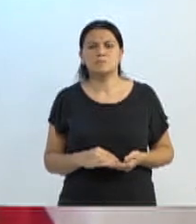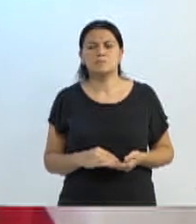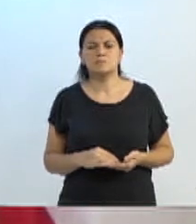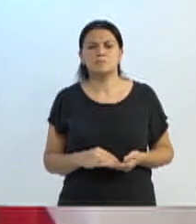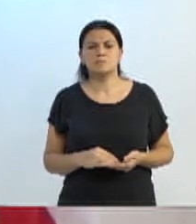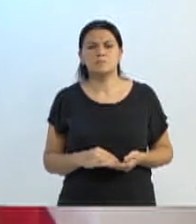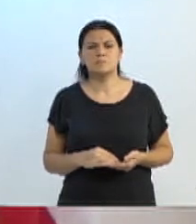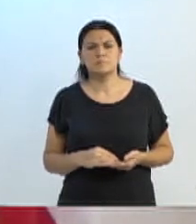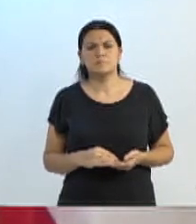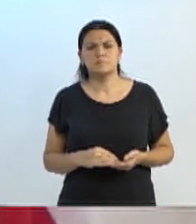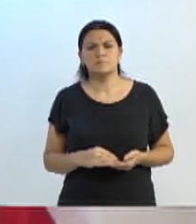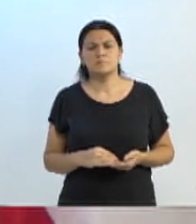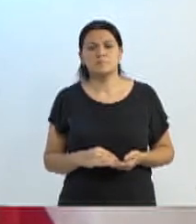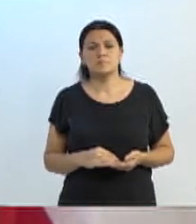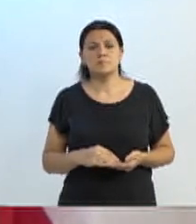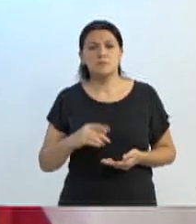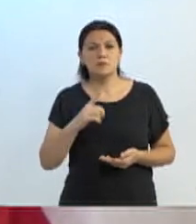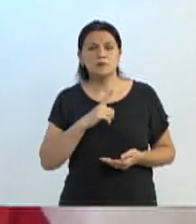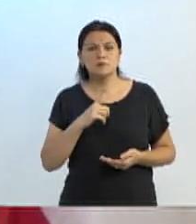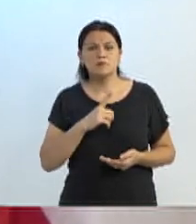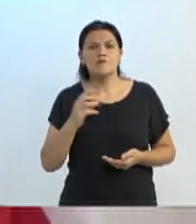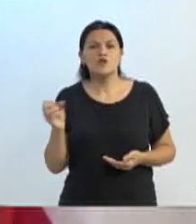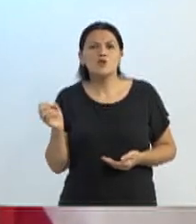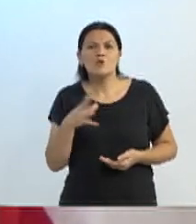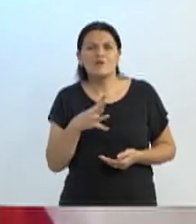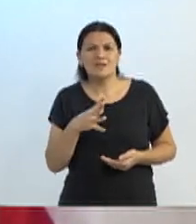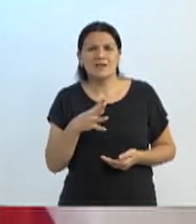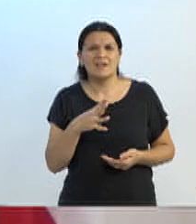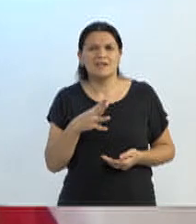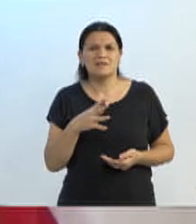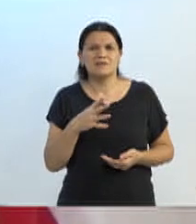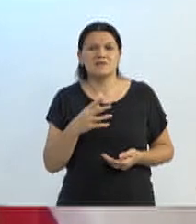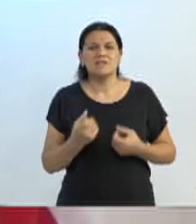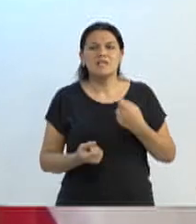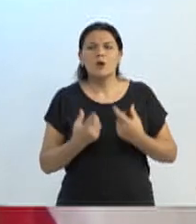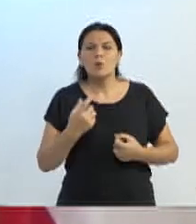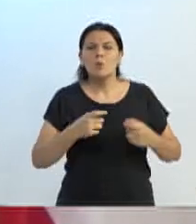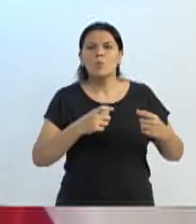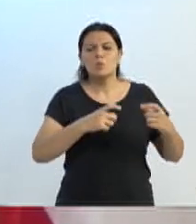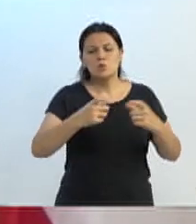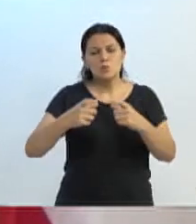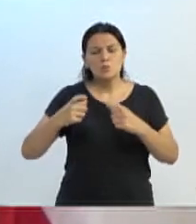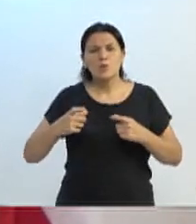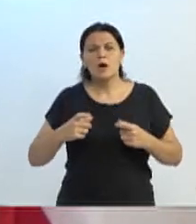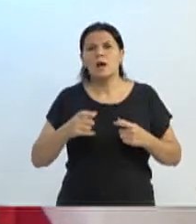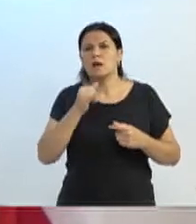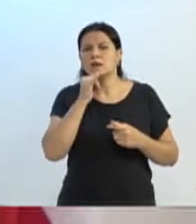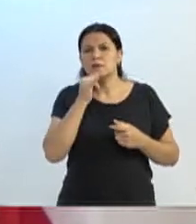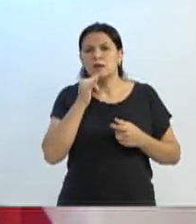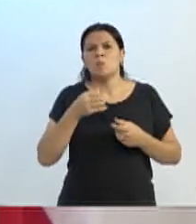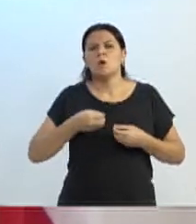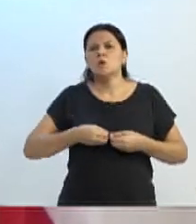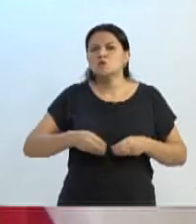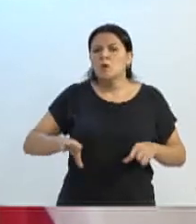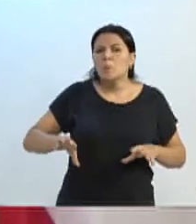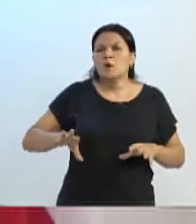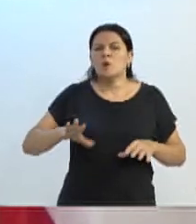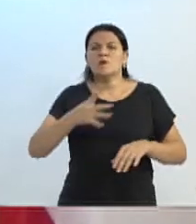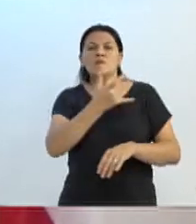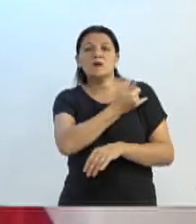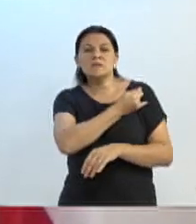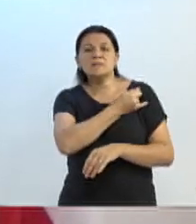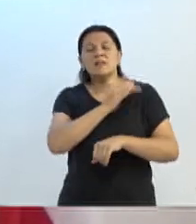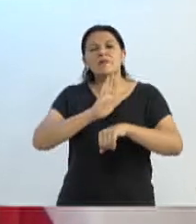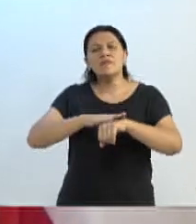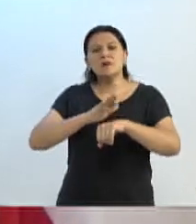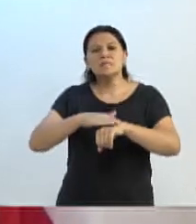novidades de que alguns lugares estava sendo priorizado, a sobra das vacinas pudessem ir aos pacientes oncológicos, e a gente